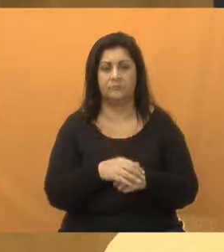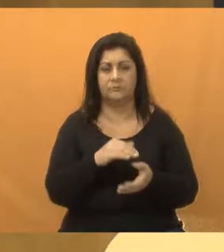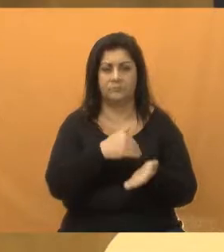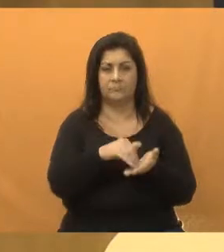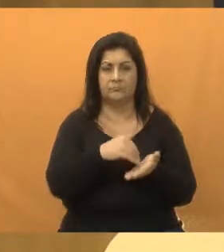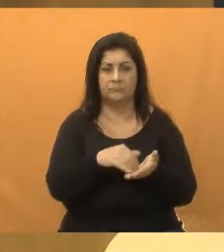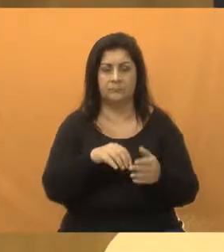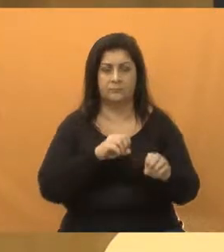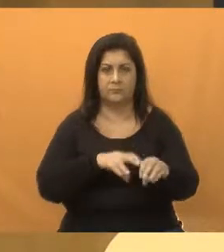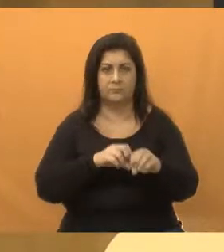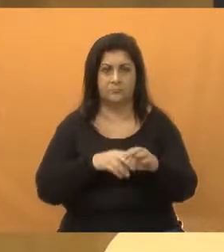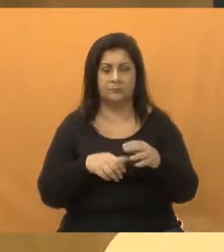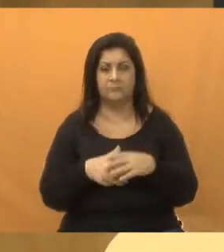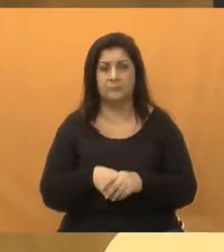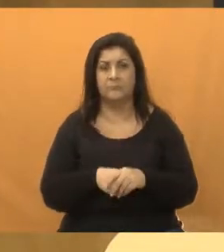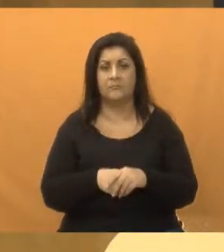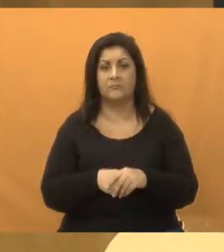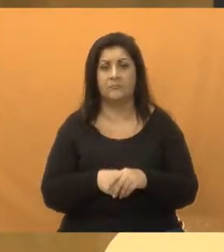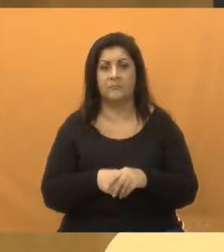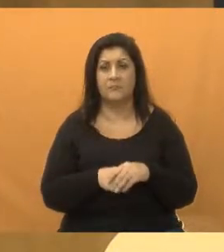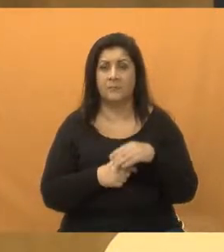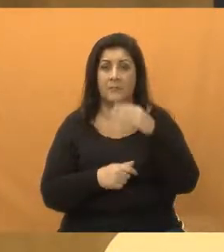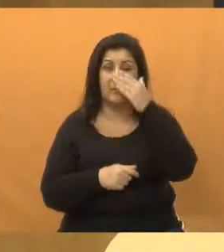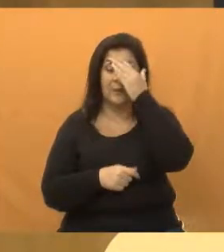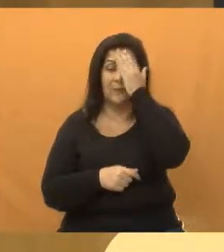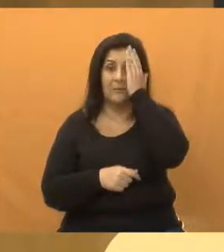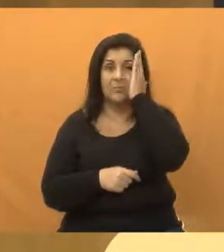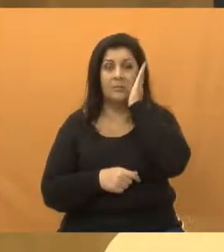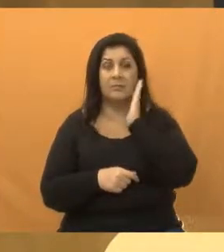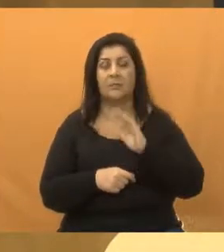de Educação, ela vai contar com